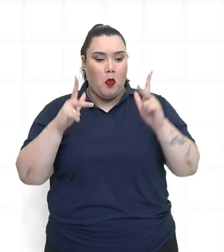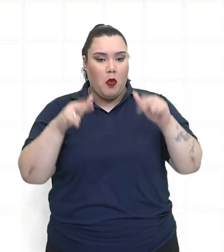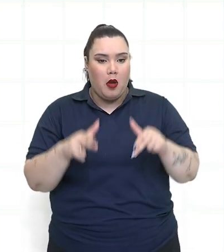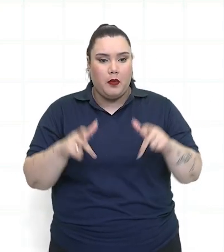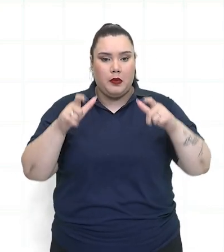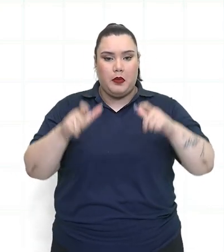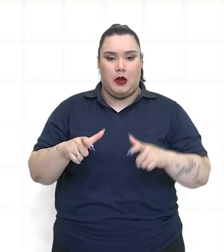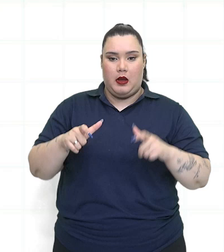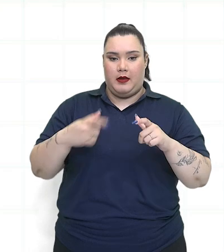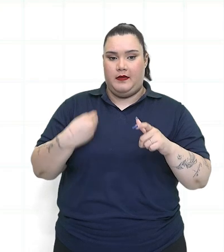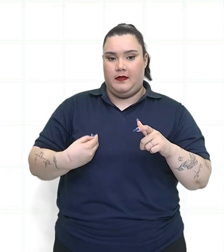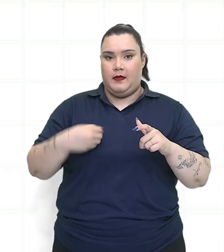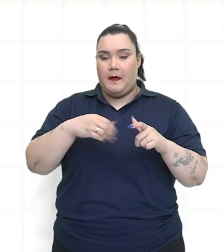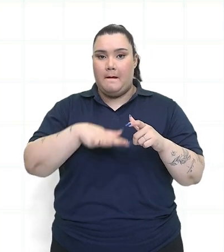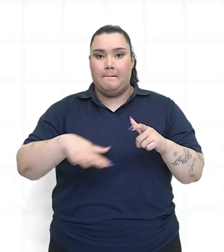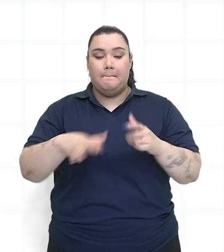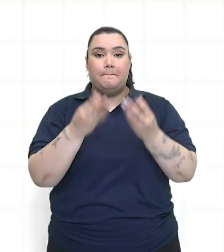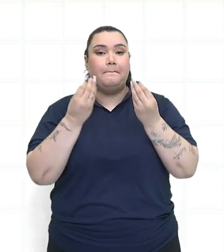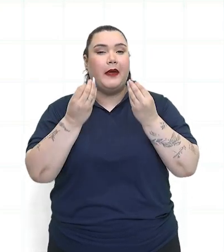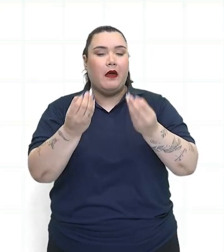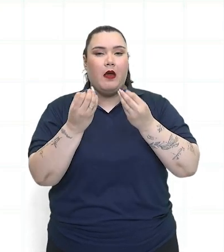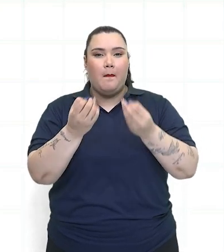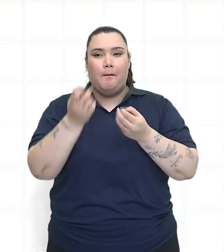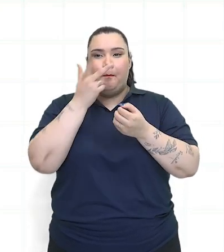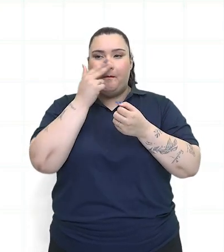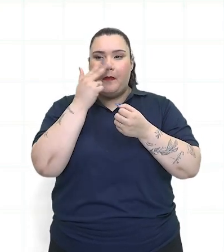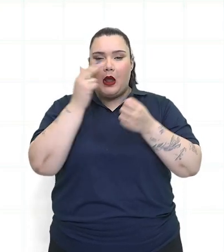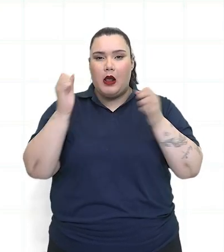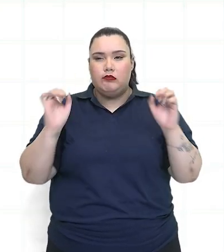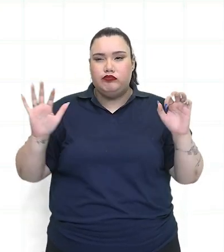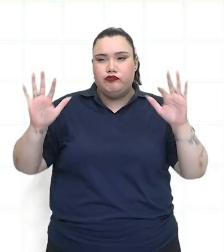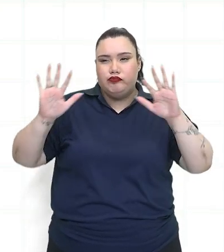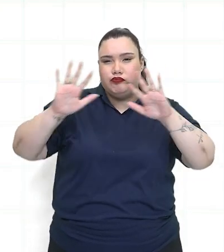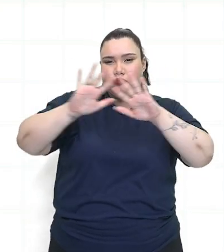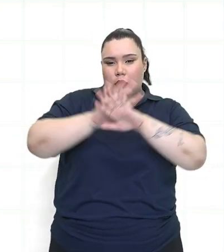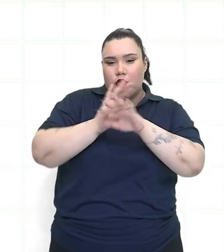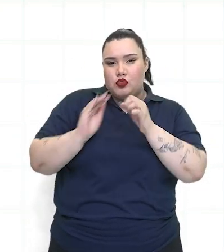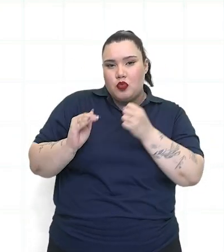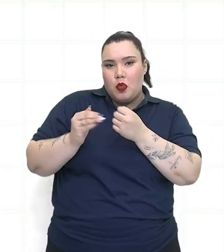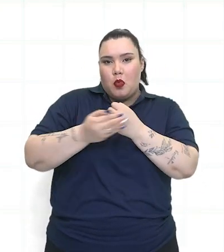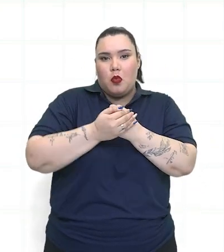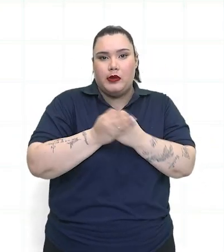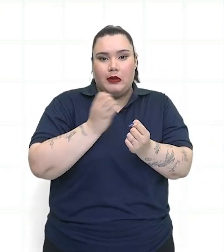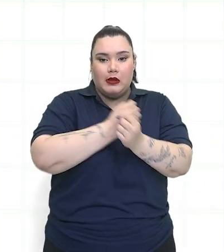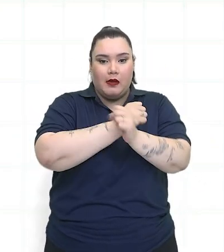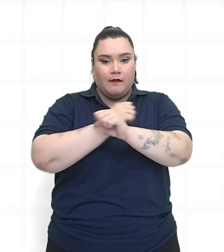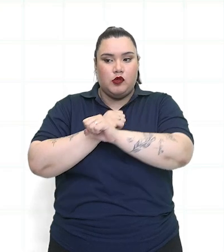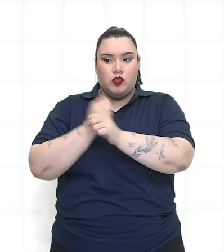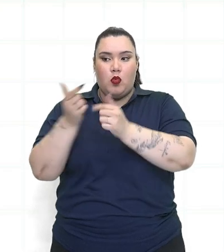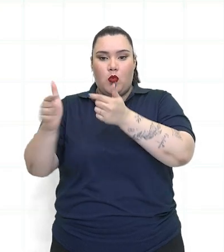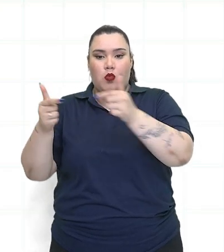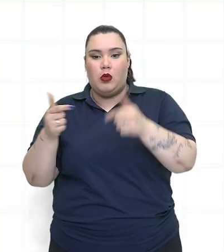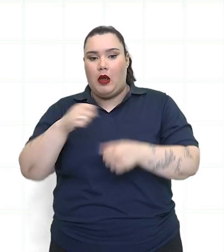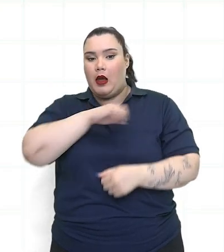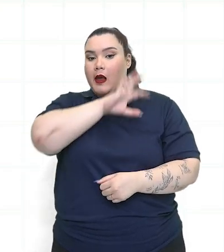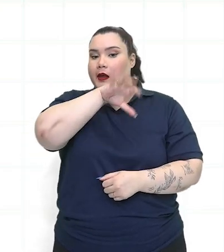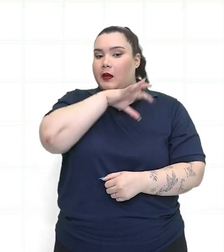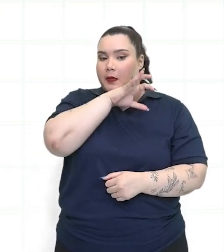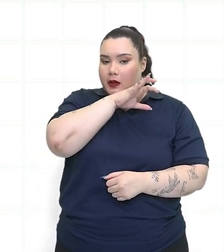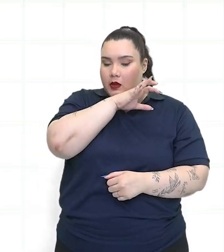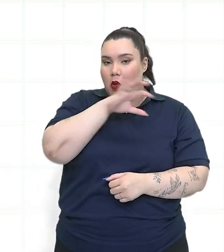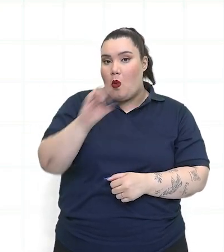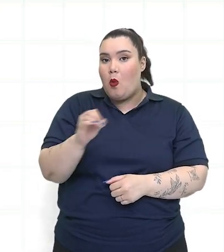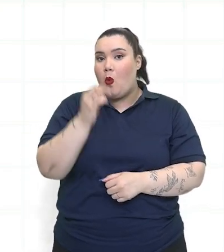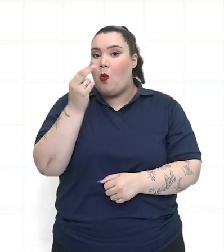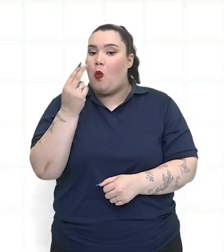lugares em que estão. Eles fazem isso para se defender dos inimigos, dos outros animais, né?